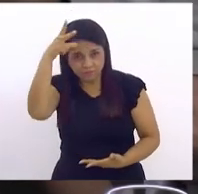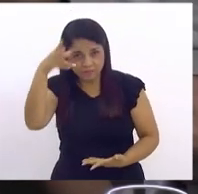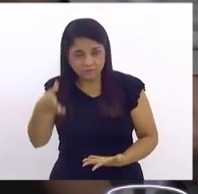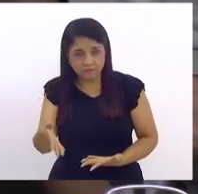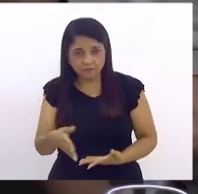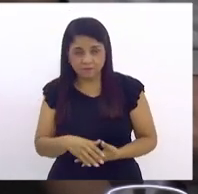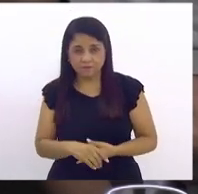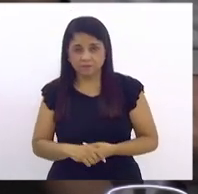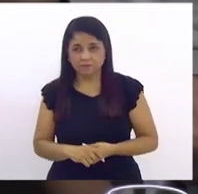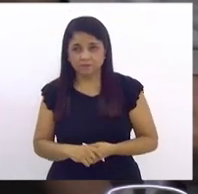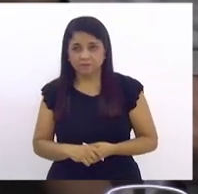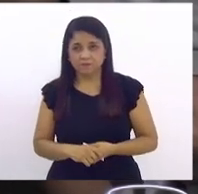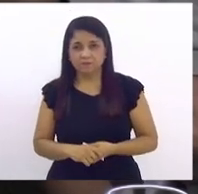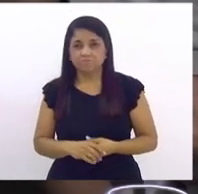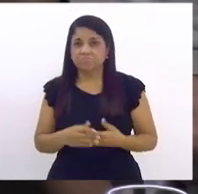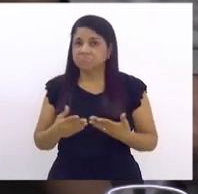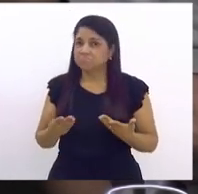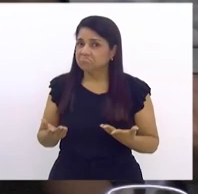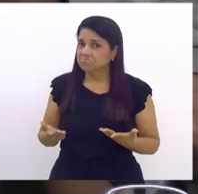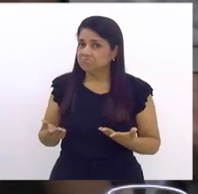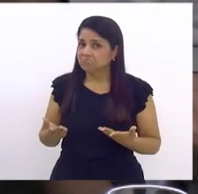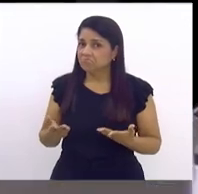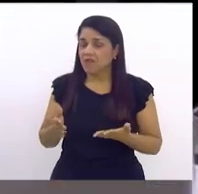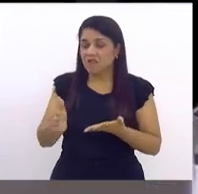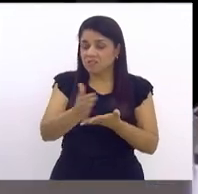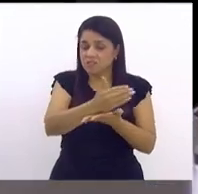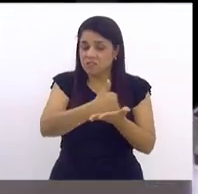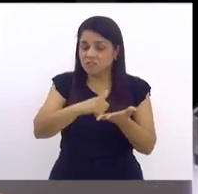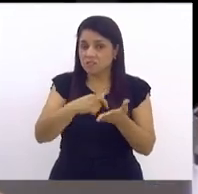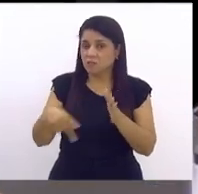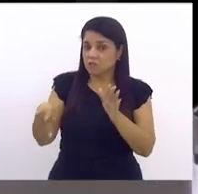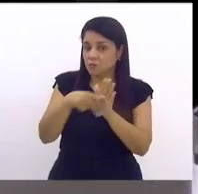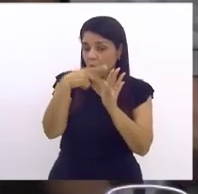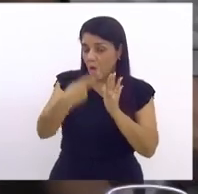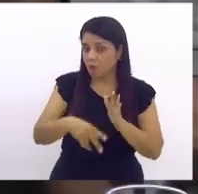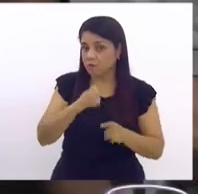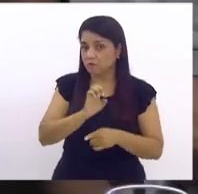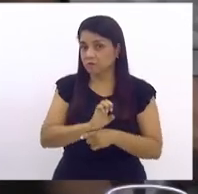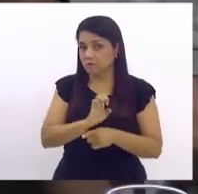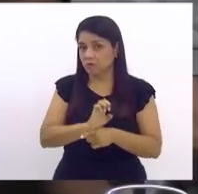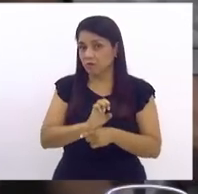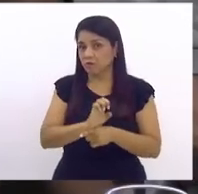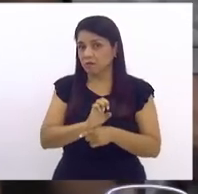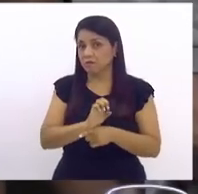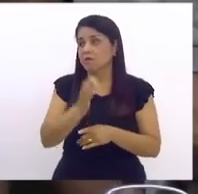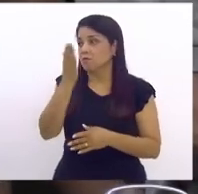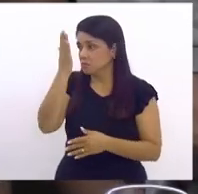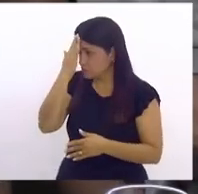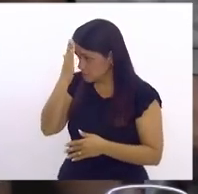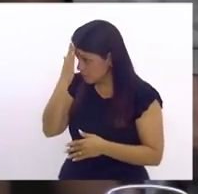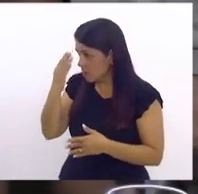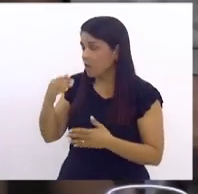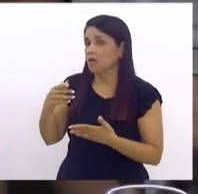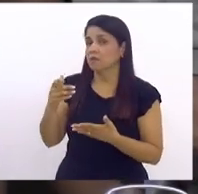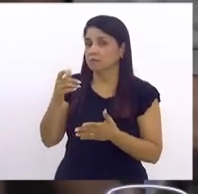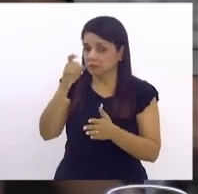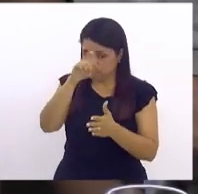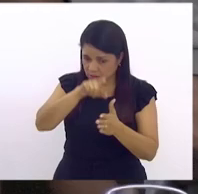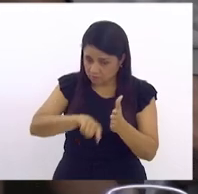nenhum. Sim, querido, mas... As fontes de receita são próprias do Estado? Eu sei que as receitas são próprias do Estado, mas essa já